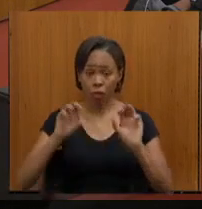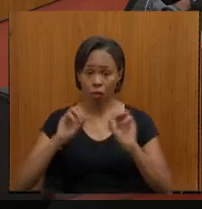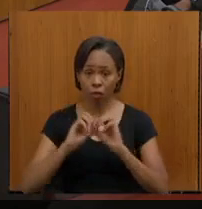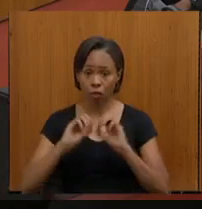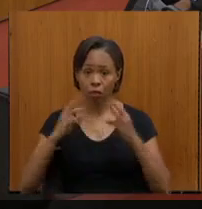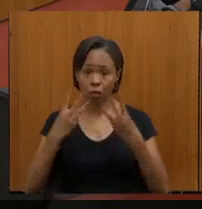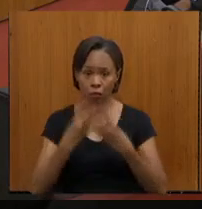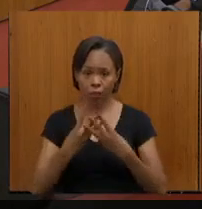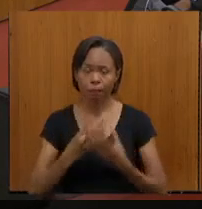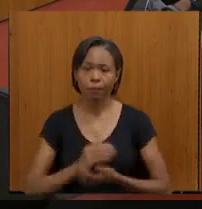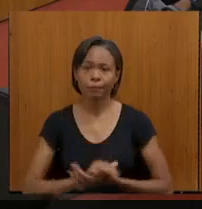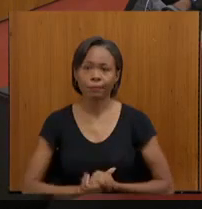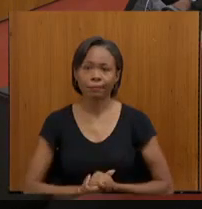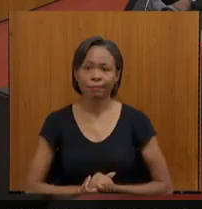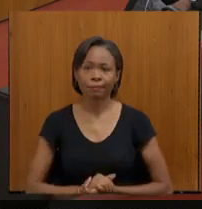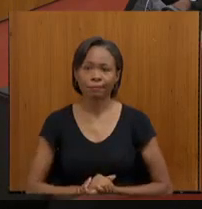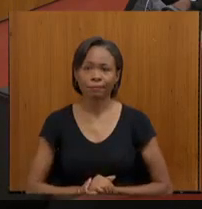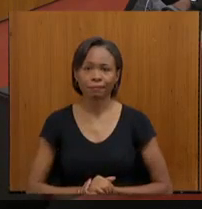e